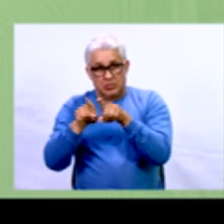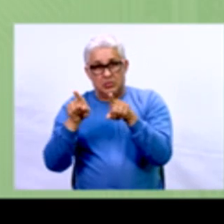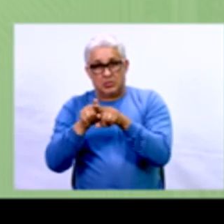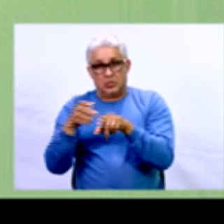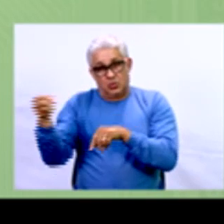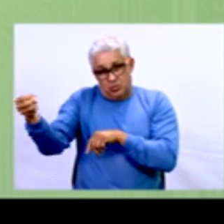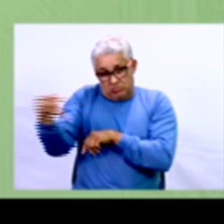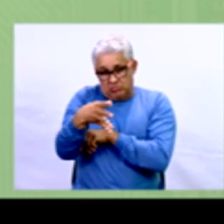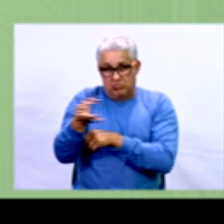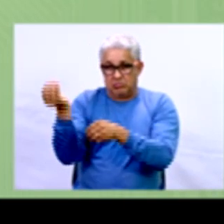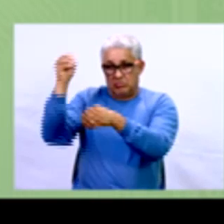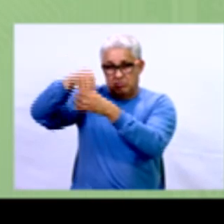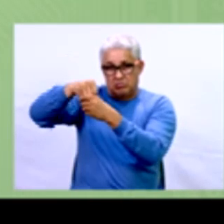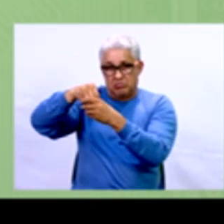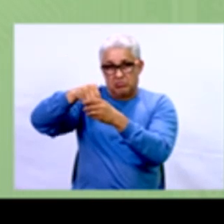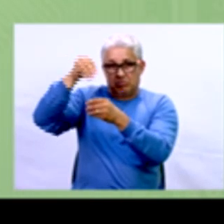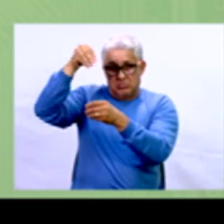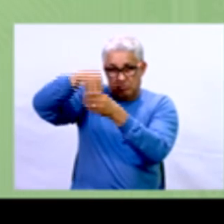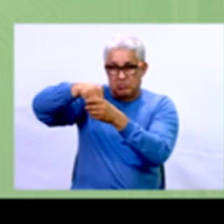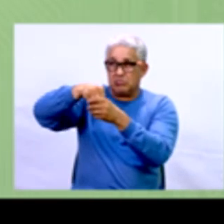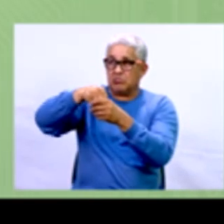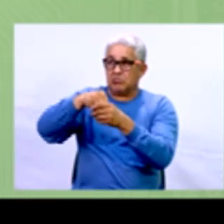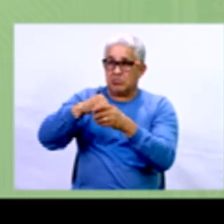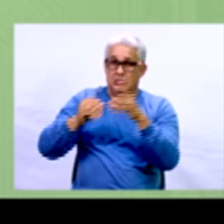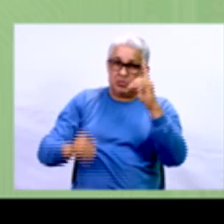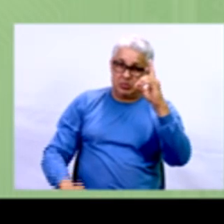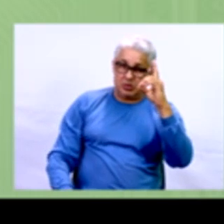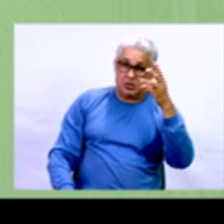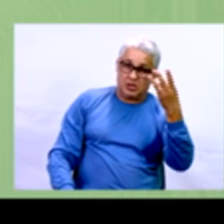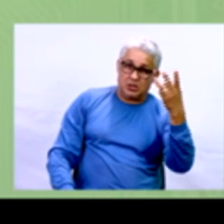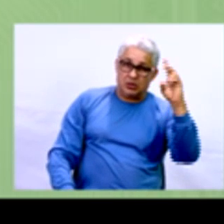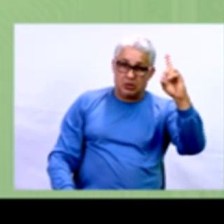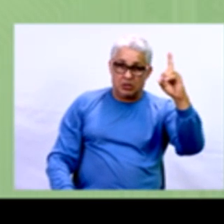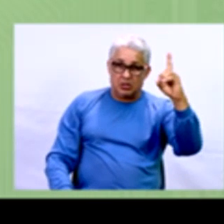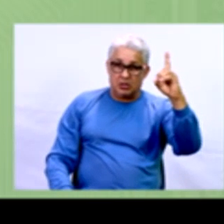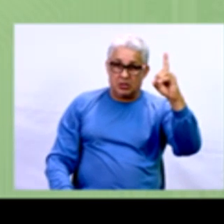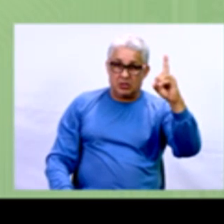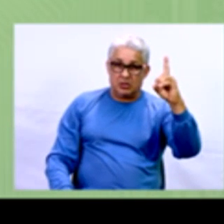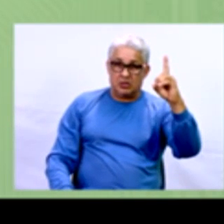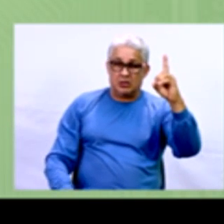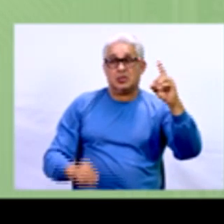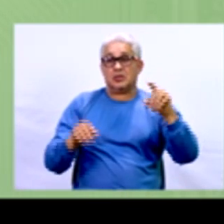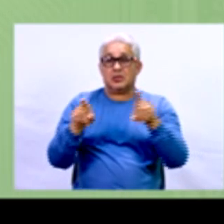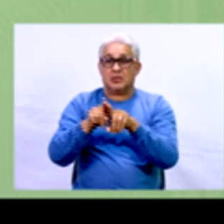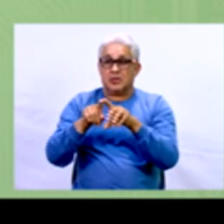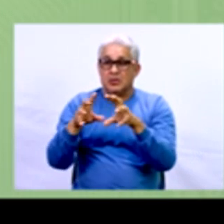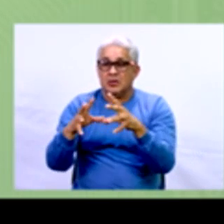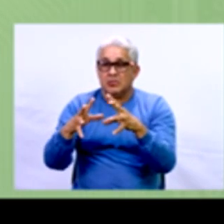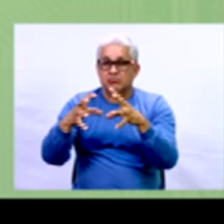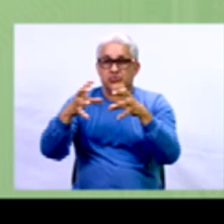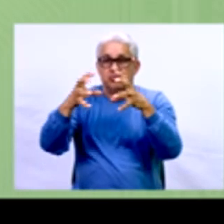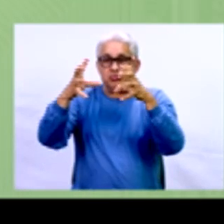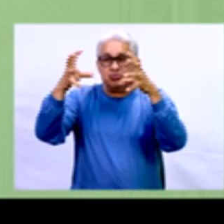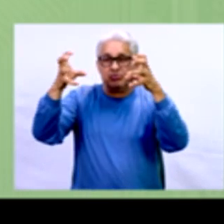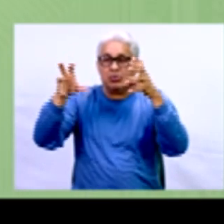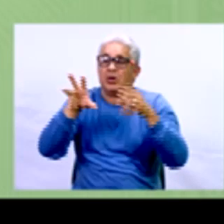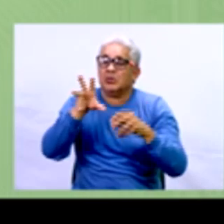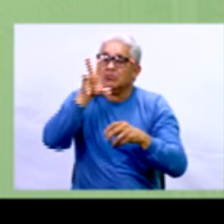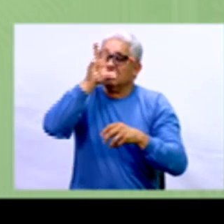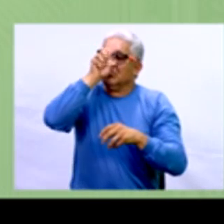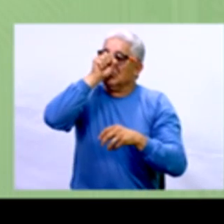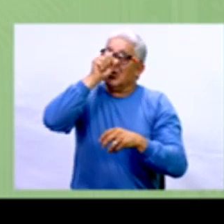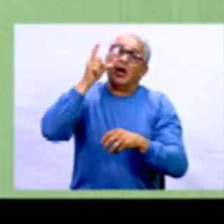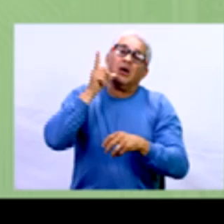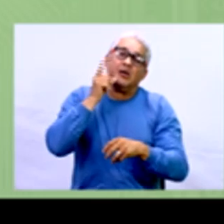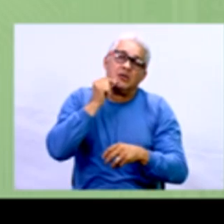novo elemento. Então, aqui, ó, um novo elemento, como fumaça, cheiro,